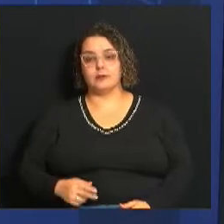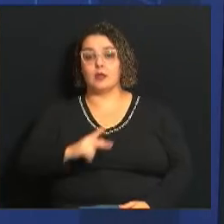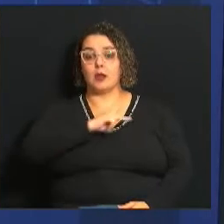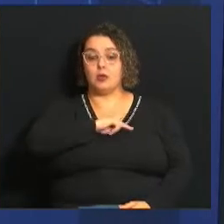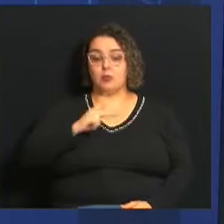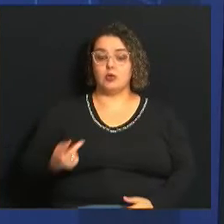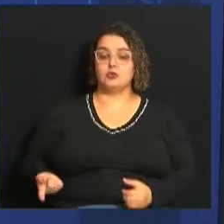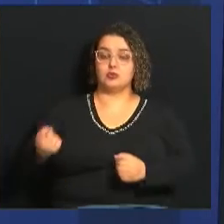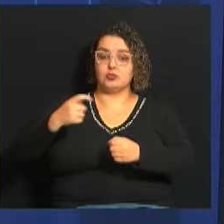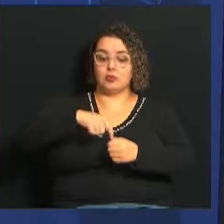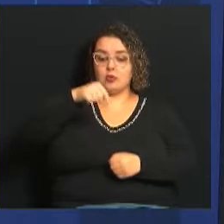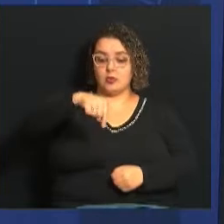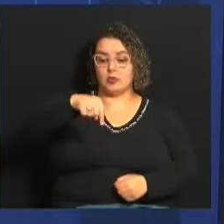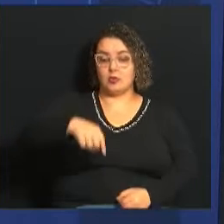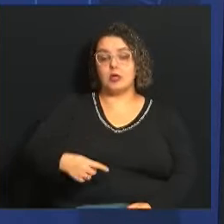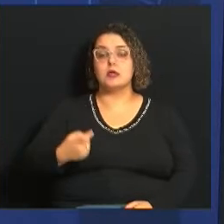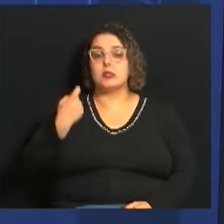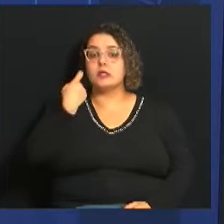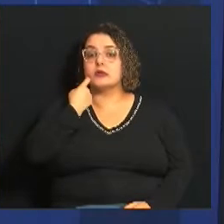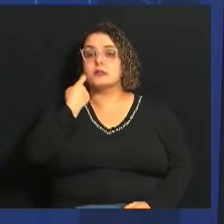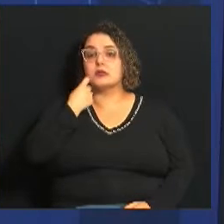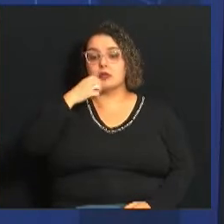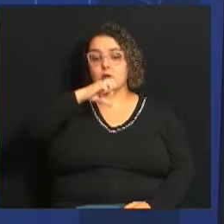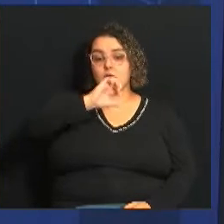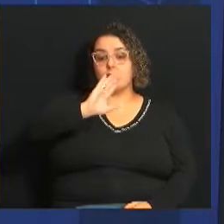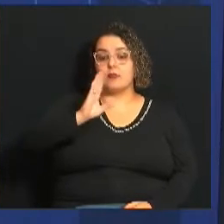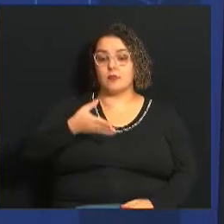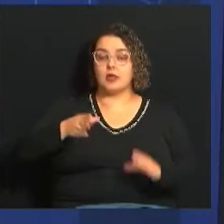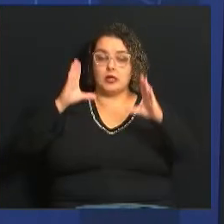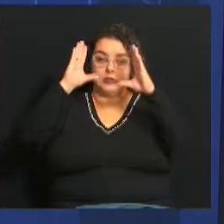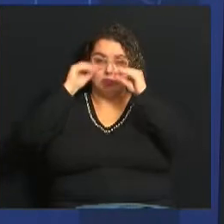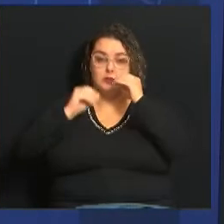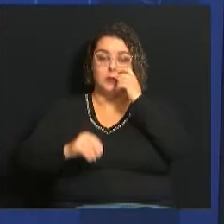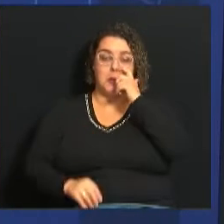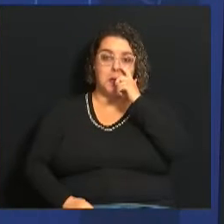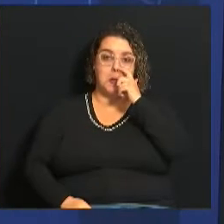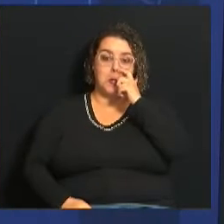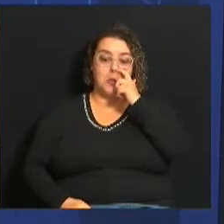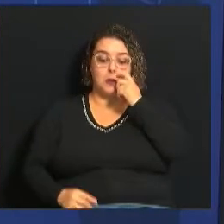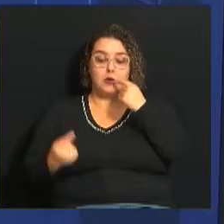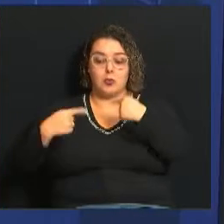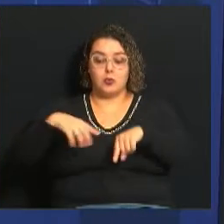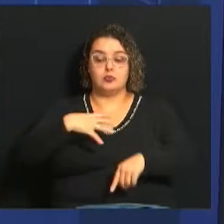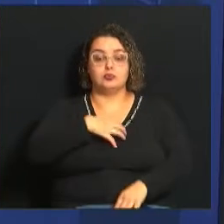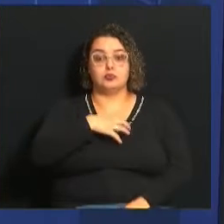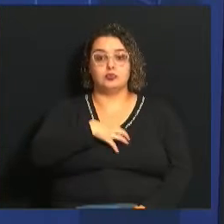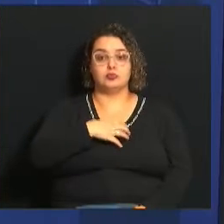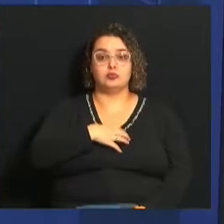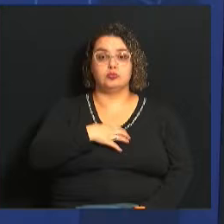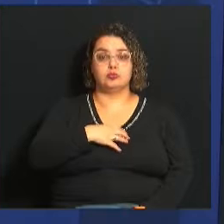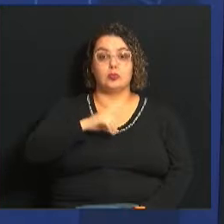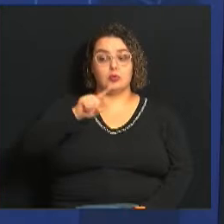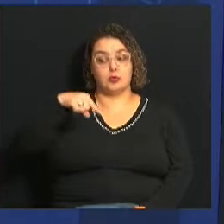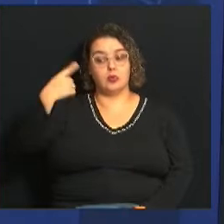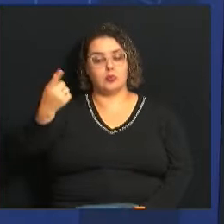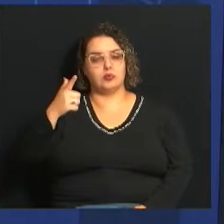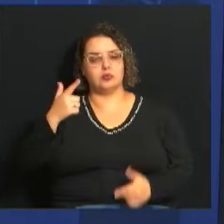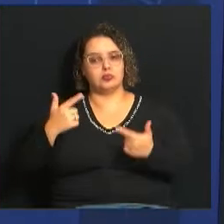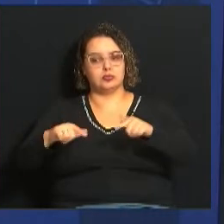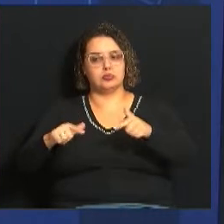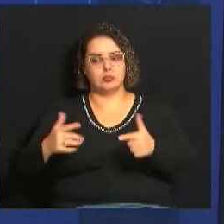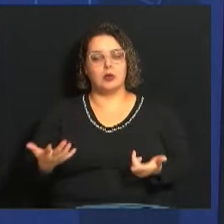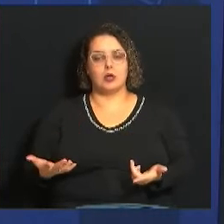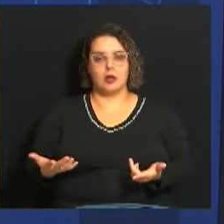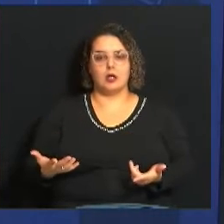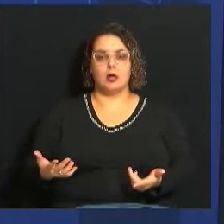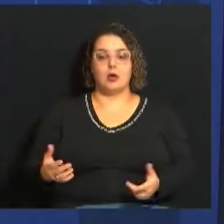campo nesta sexta-feira, 9h30 da noite, contra o Bahia, fora de casa, viu? Bahia que é o terceiro